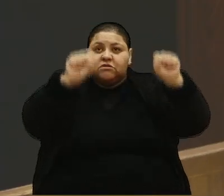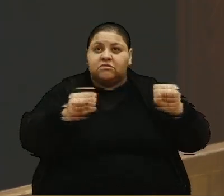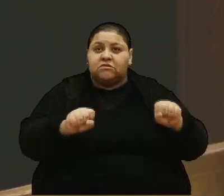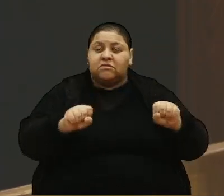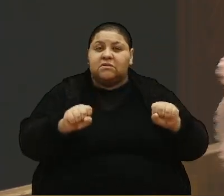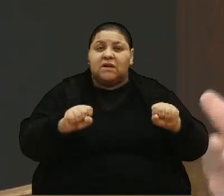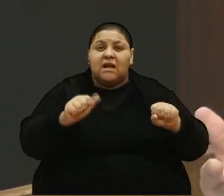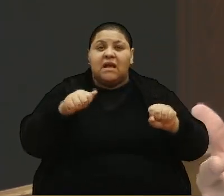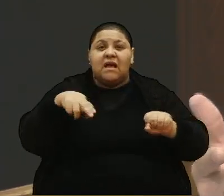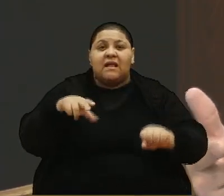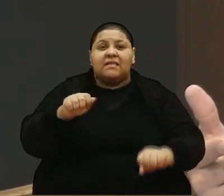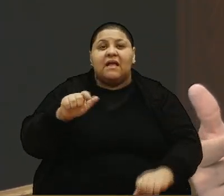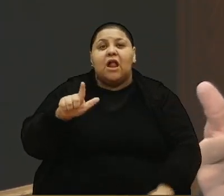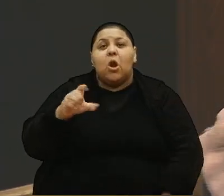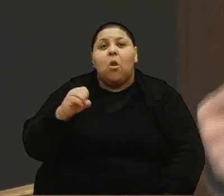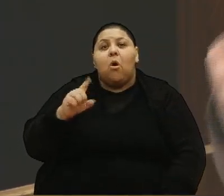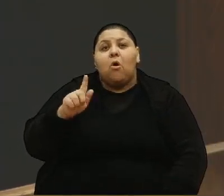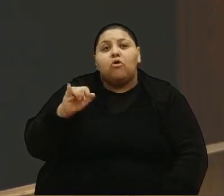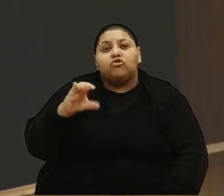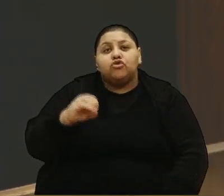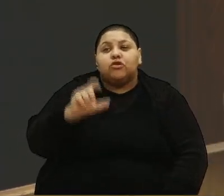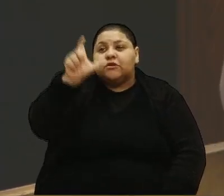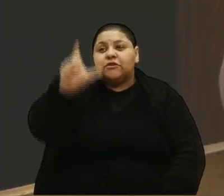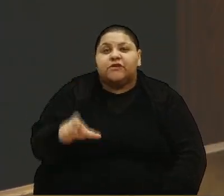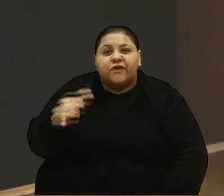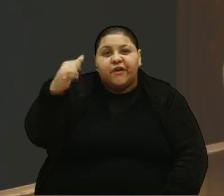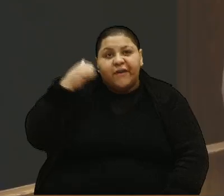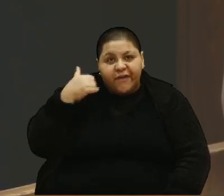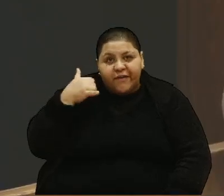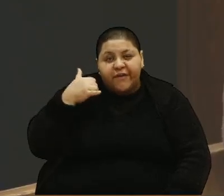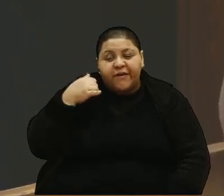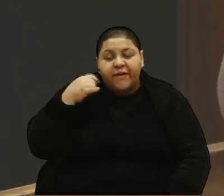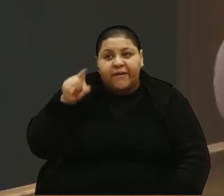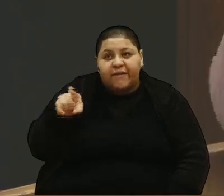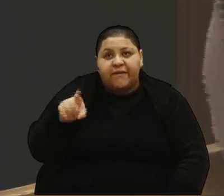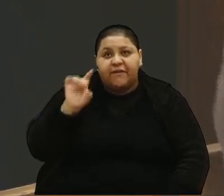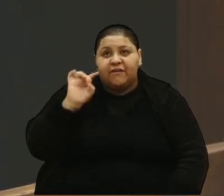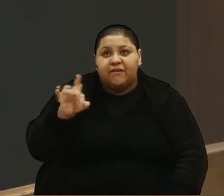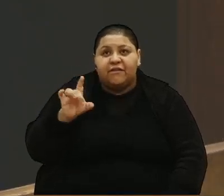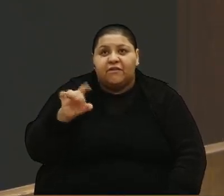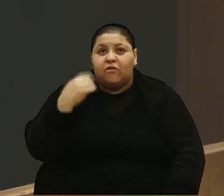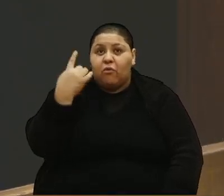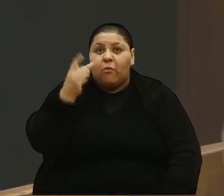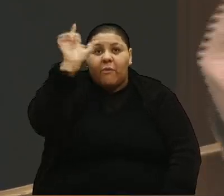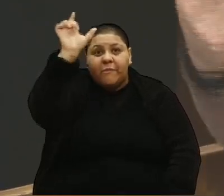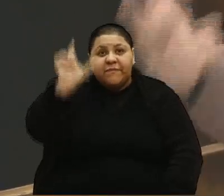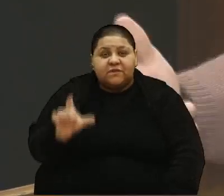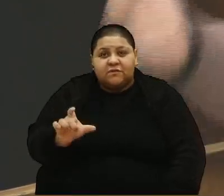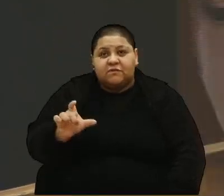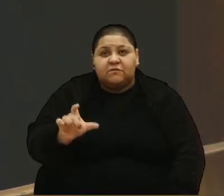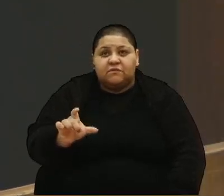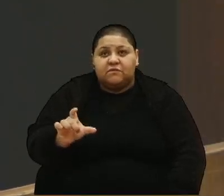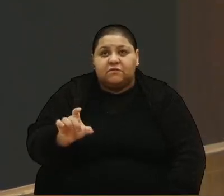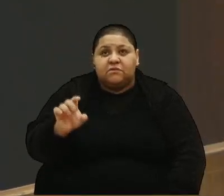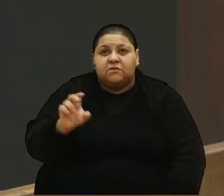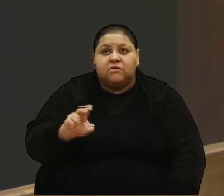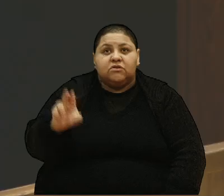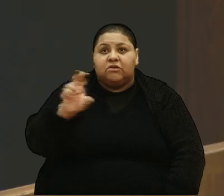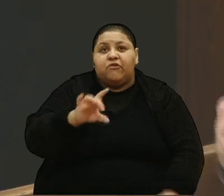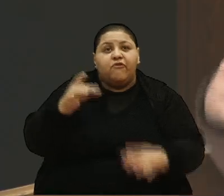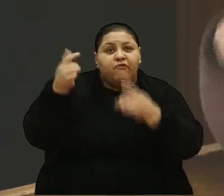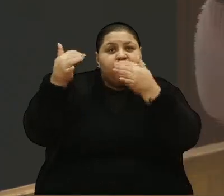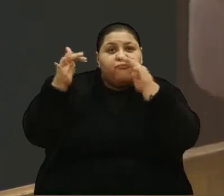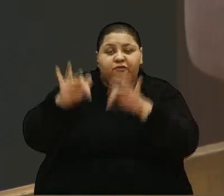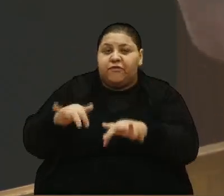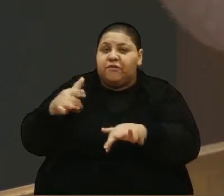analógico. As pessoas ligam, né, o telefone, só permite uma pessoa por linha, então se está ocupado já cai.